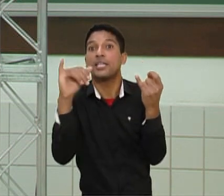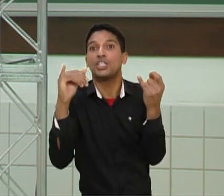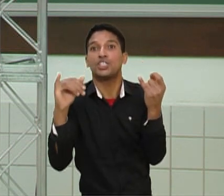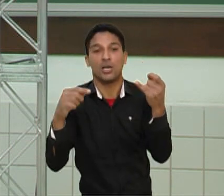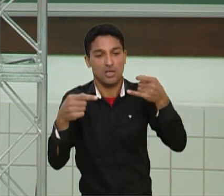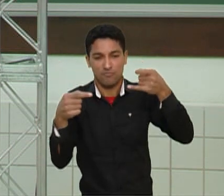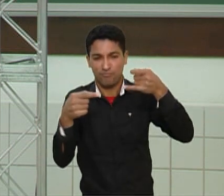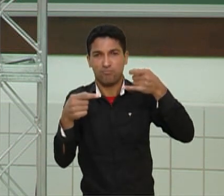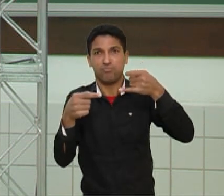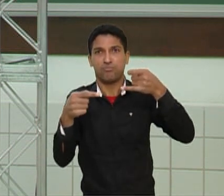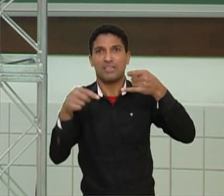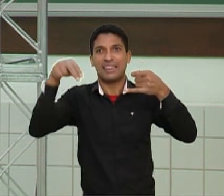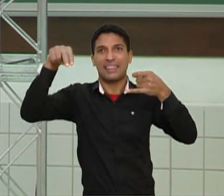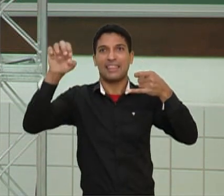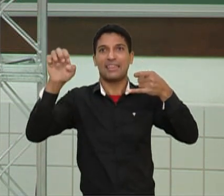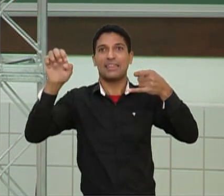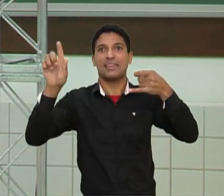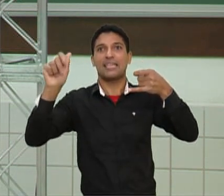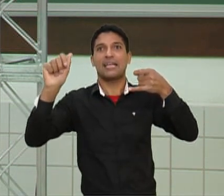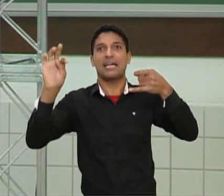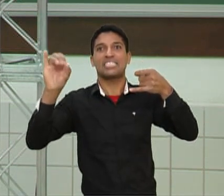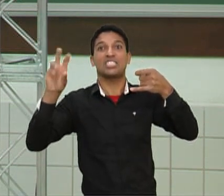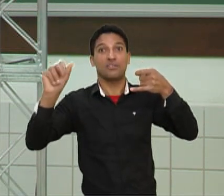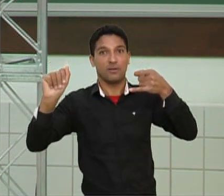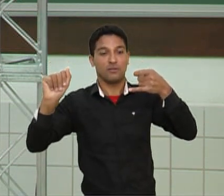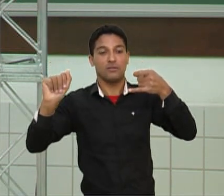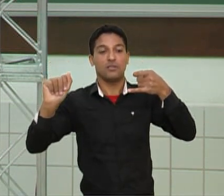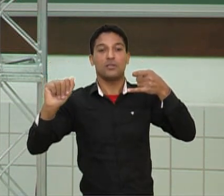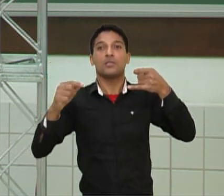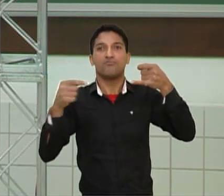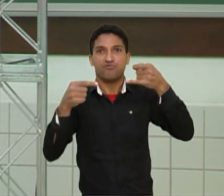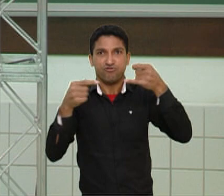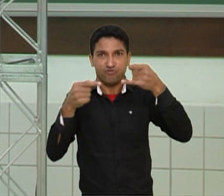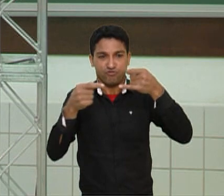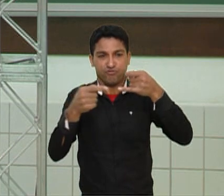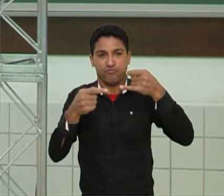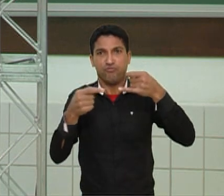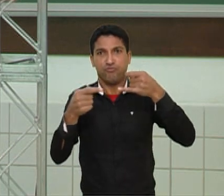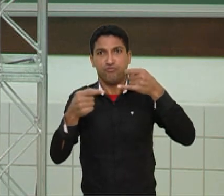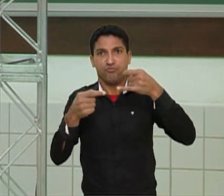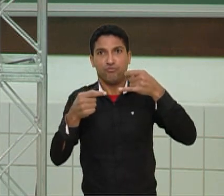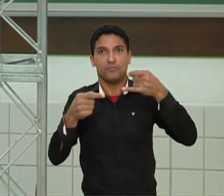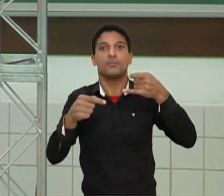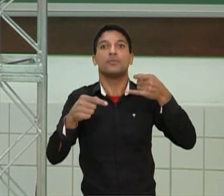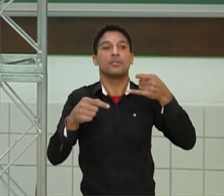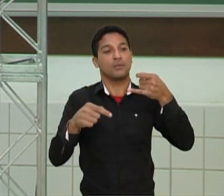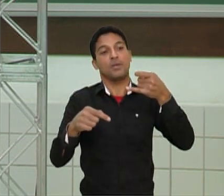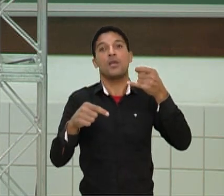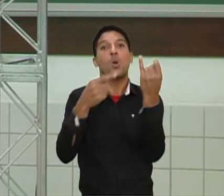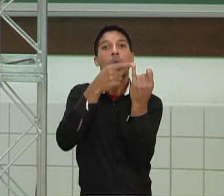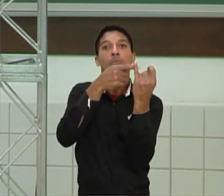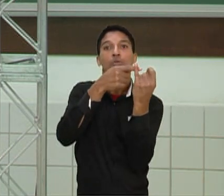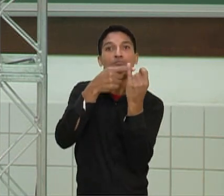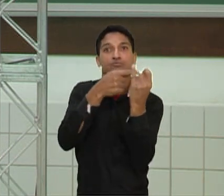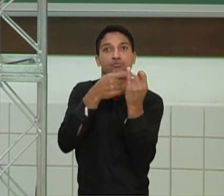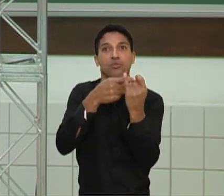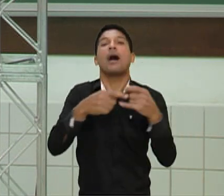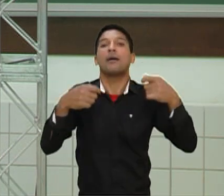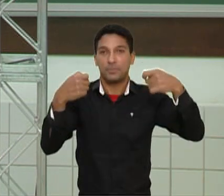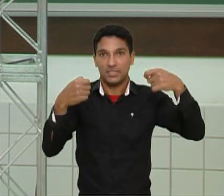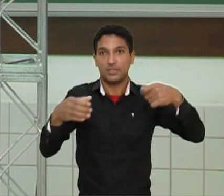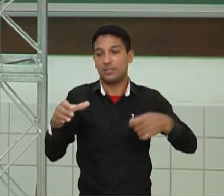solução aquosa, ele conduz corrente elétrica? Por que o açúcar não conduz? Por que o